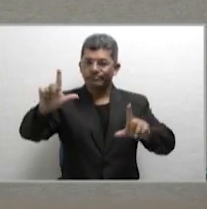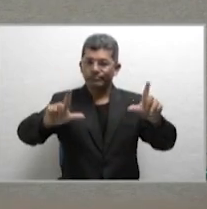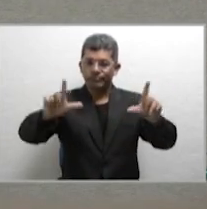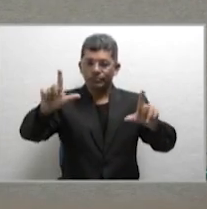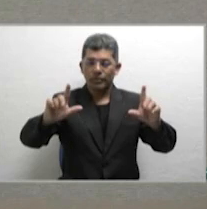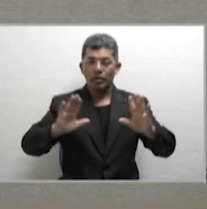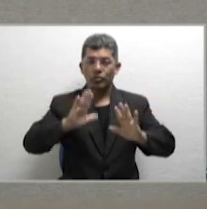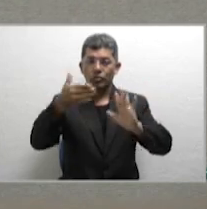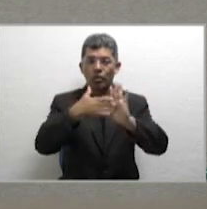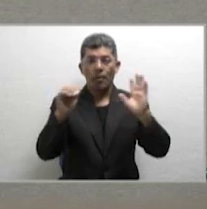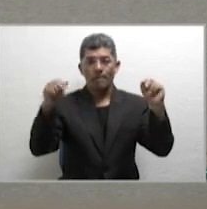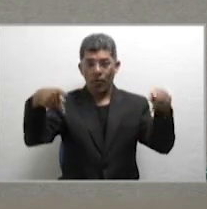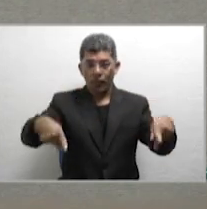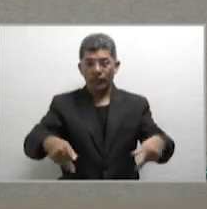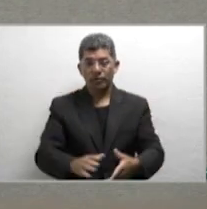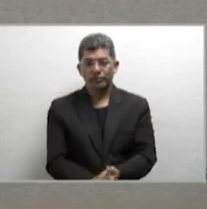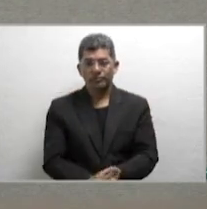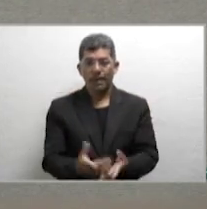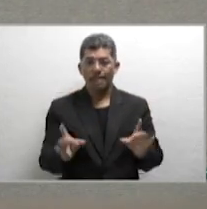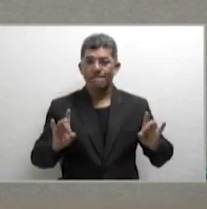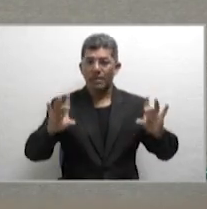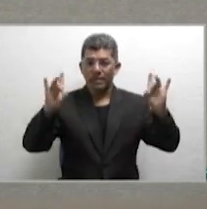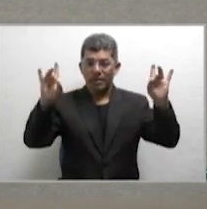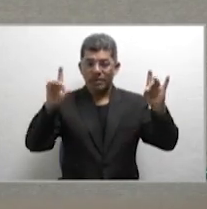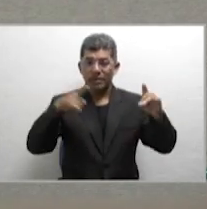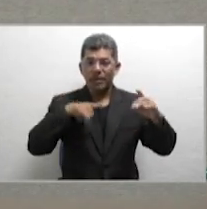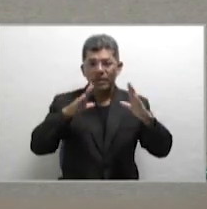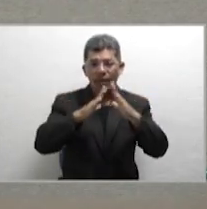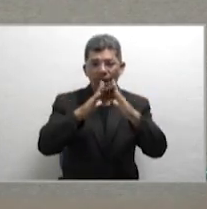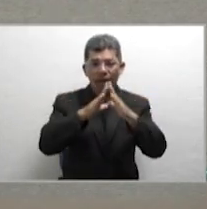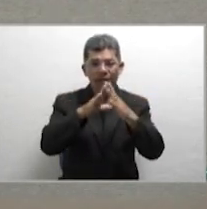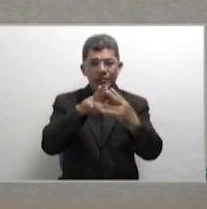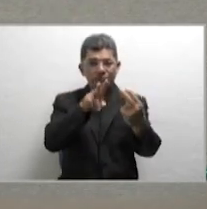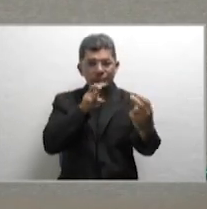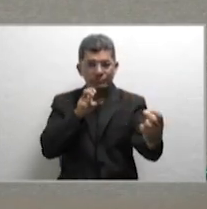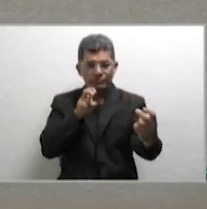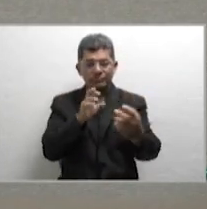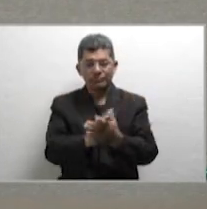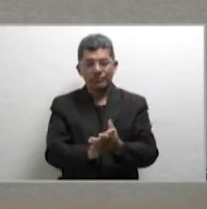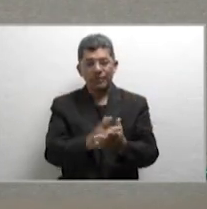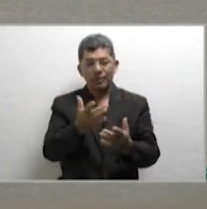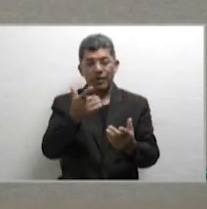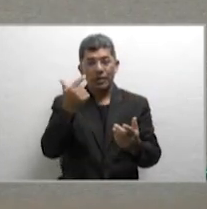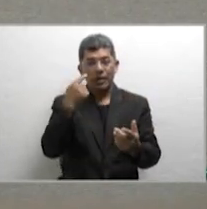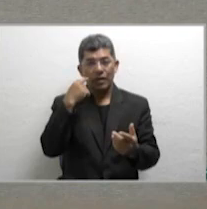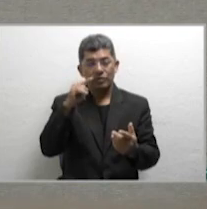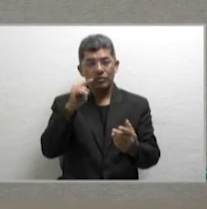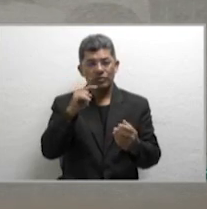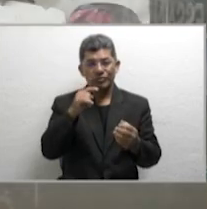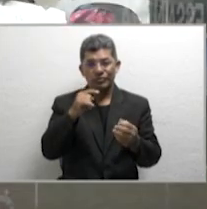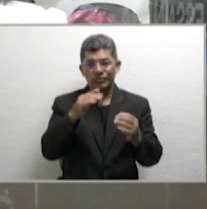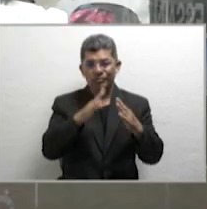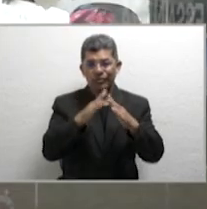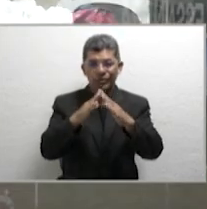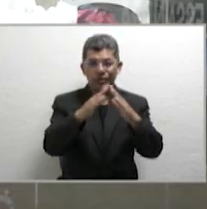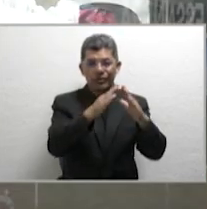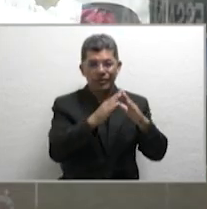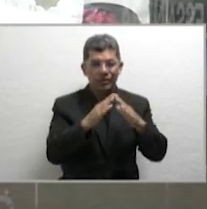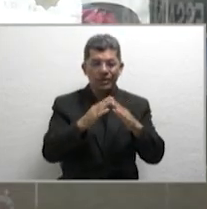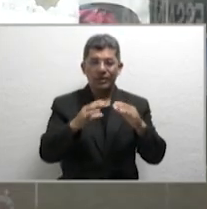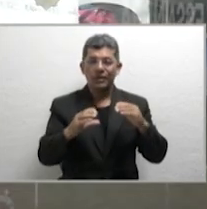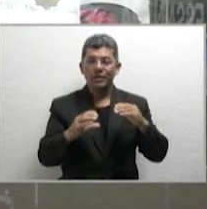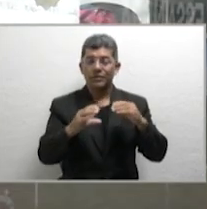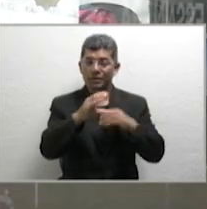a população, em especial que nos assiste em casa, os moradores da Cidade Nova que vieram